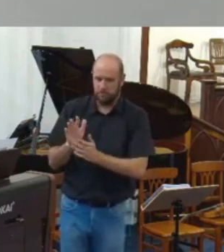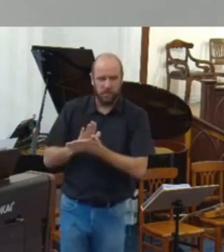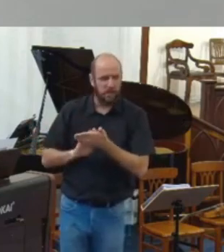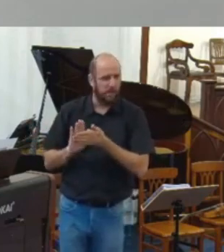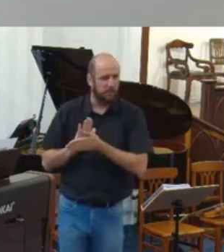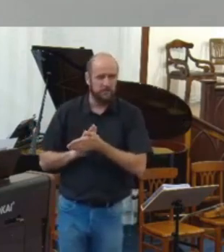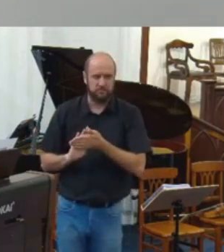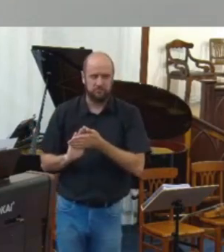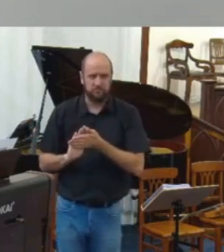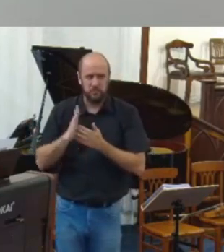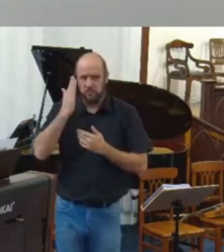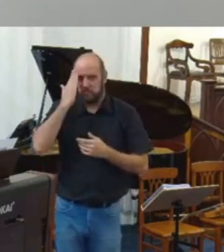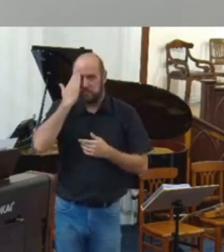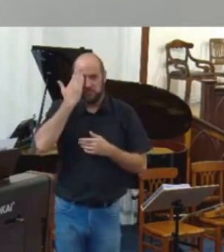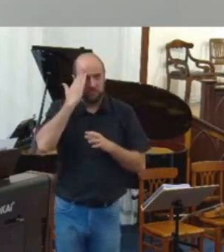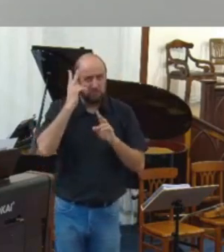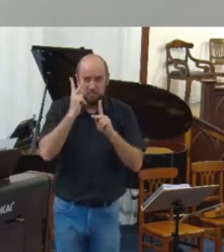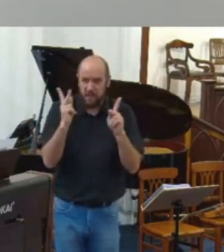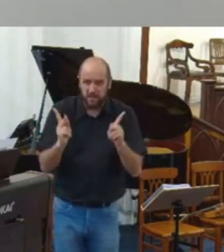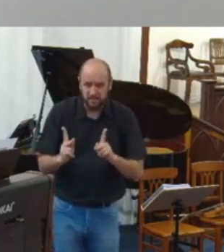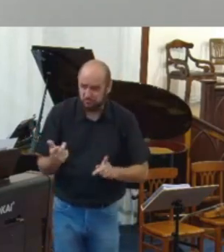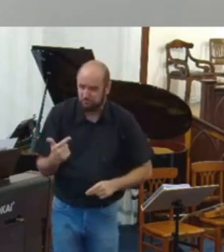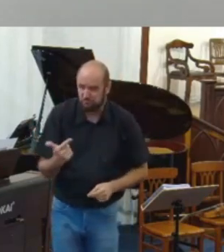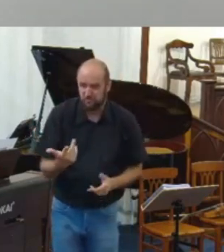a paz estava com eles.